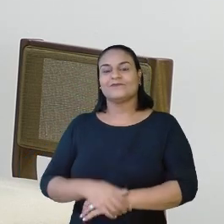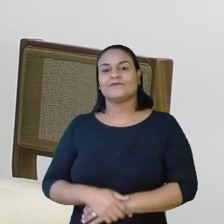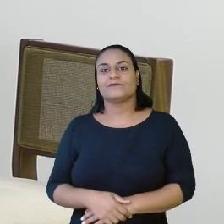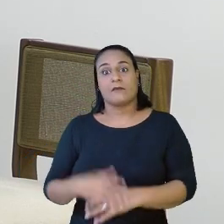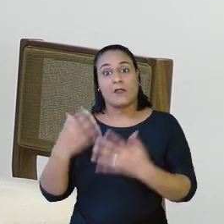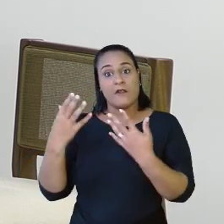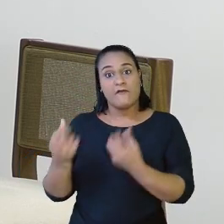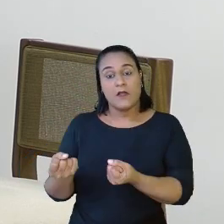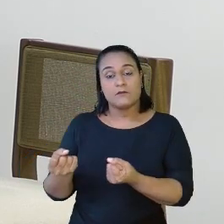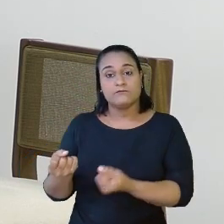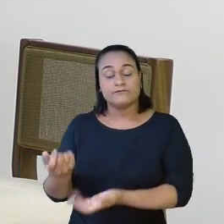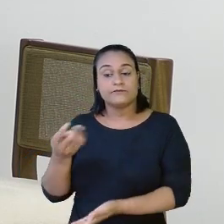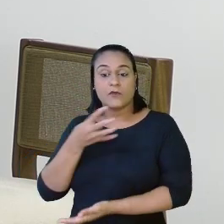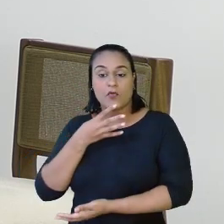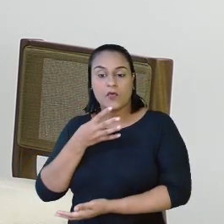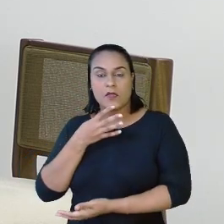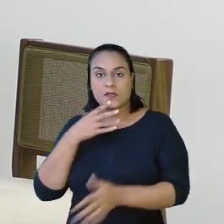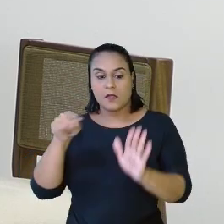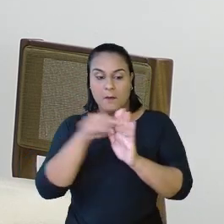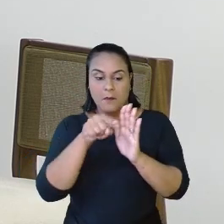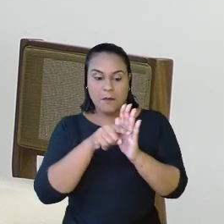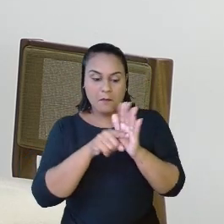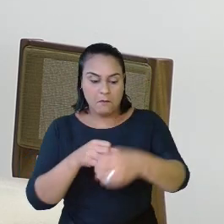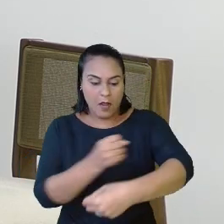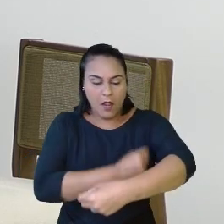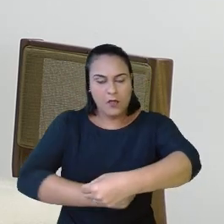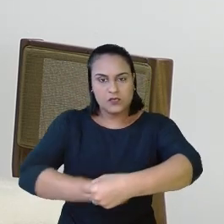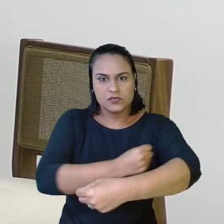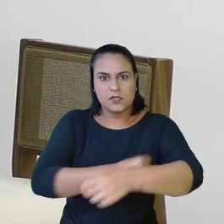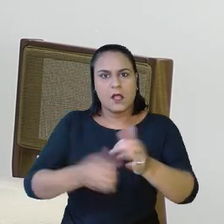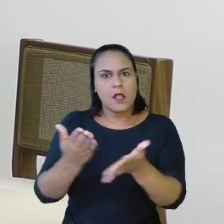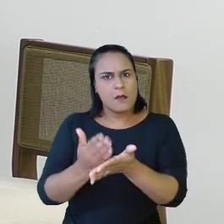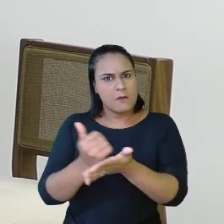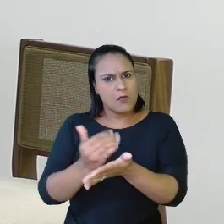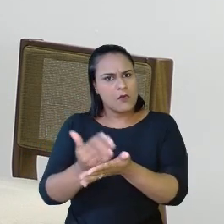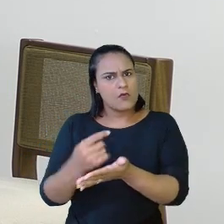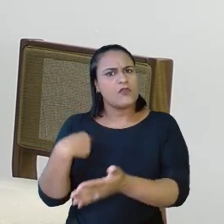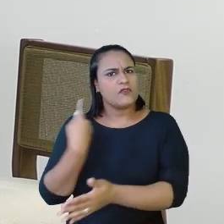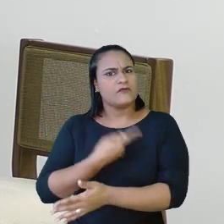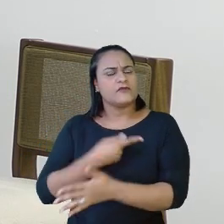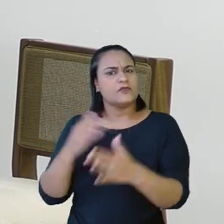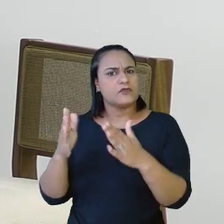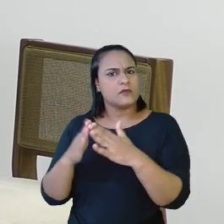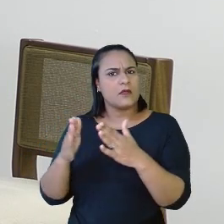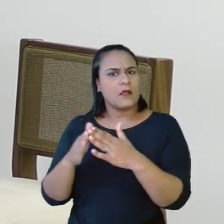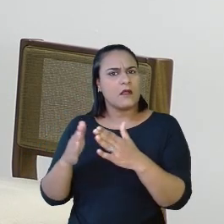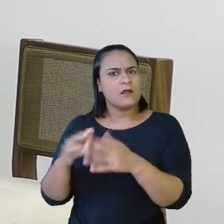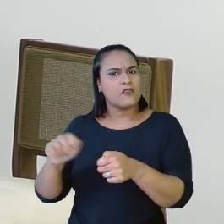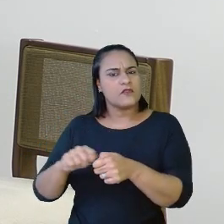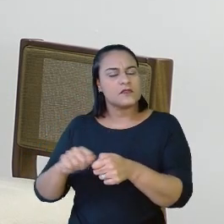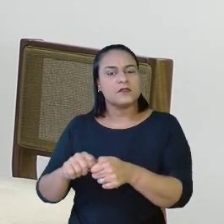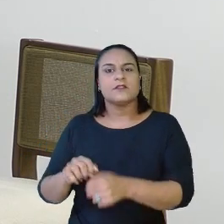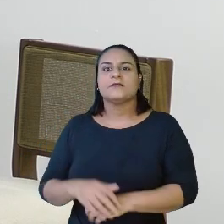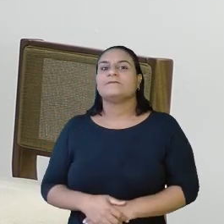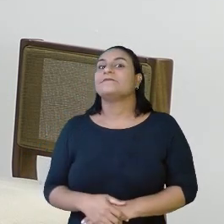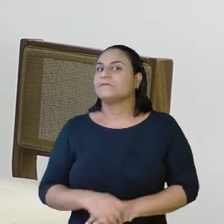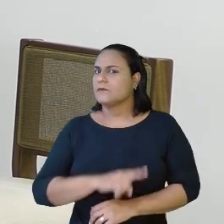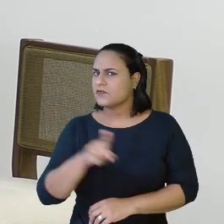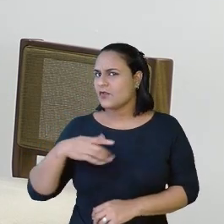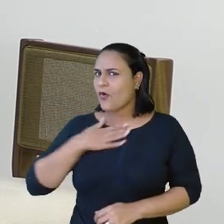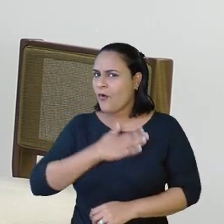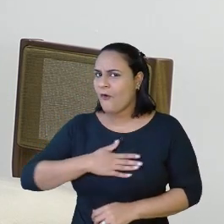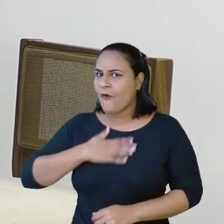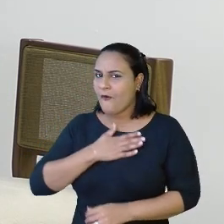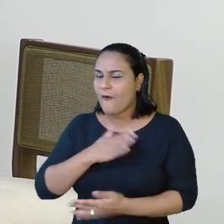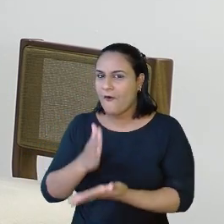uma receita que a gente pode fazer, inclusive, na nossa casa, para tomar junto com o chazinho? Vamos lá? Vocês gostam de